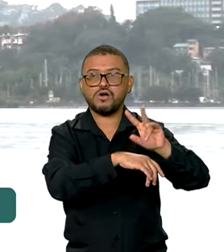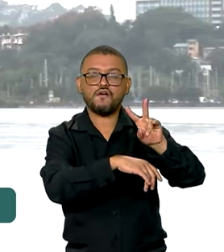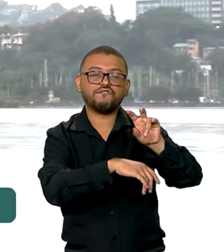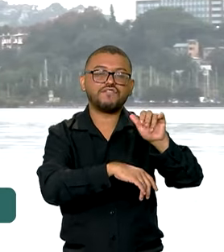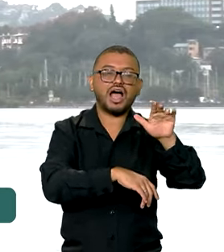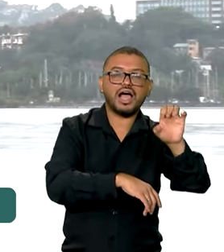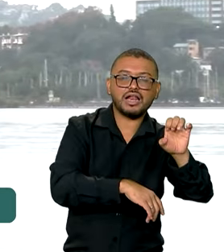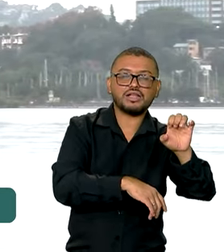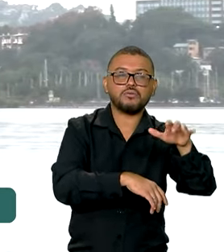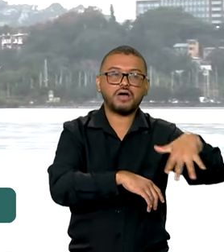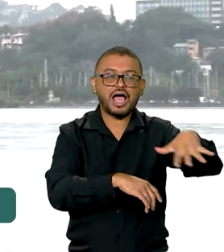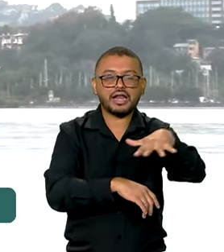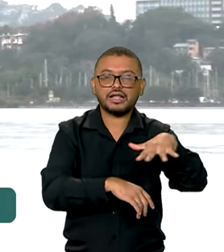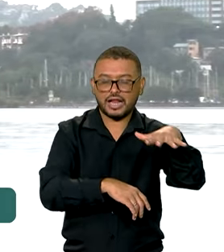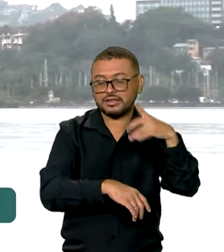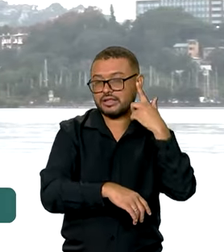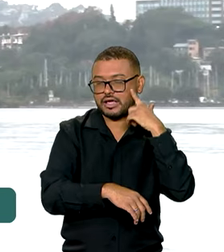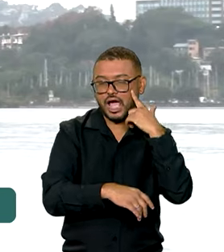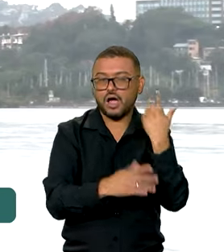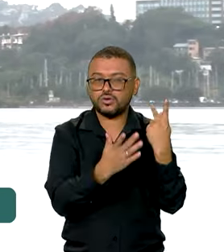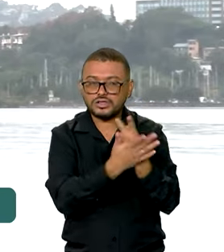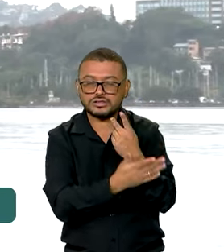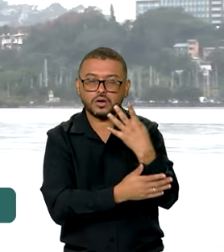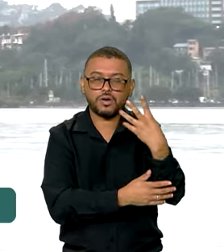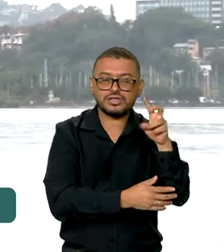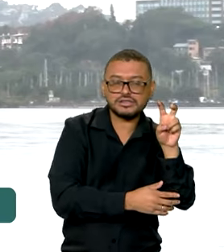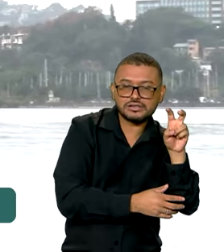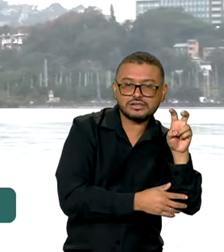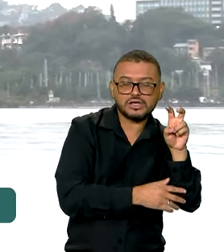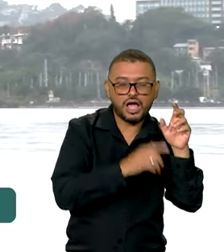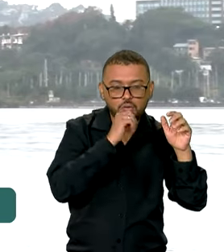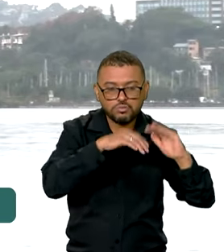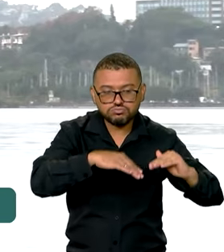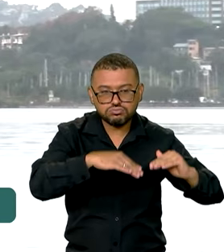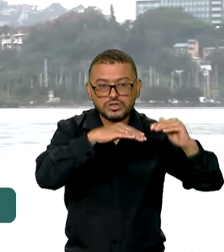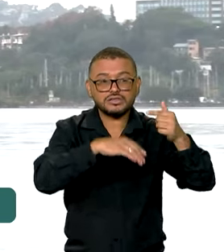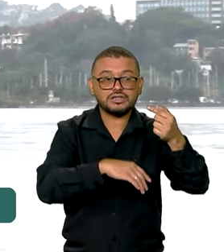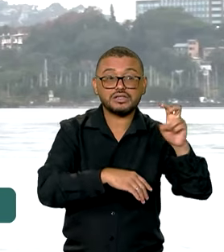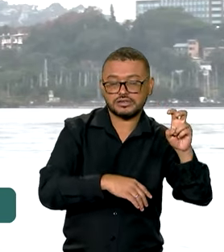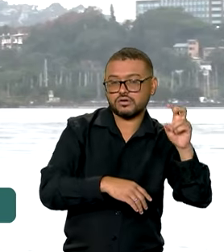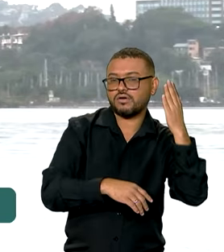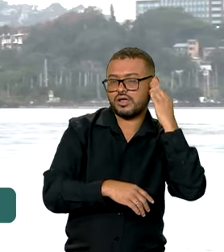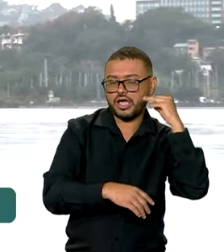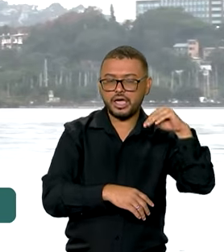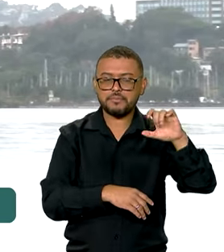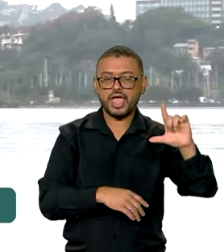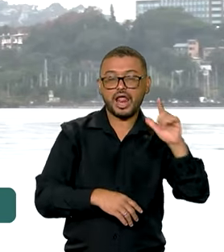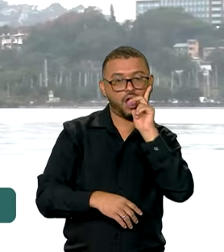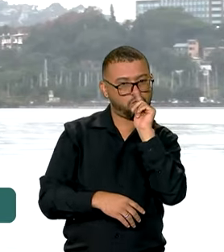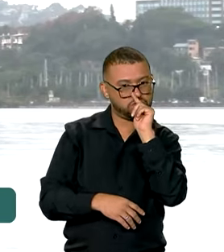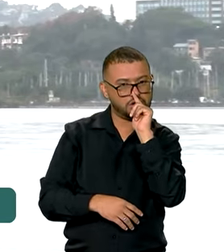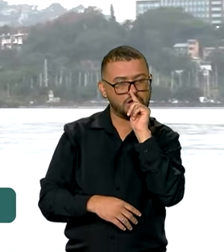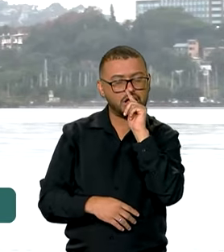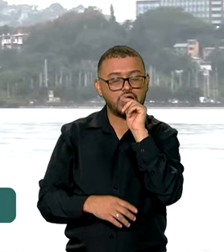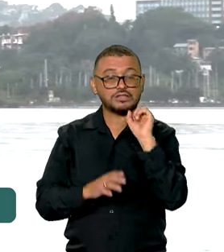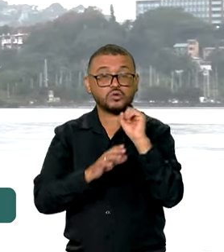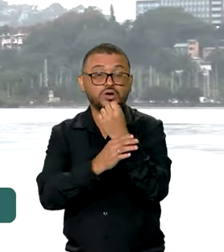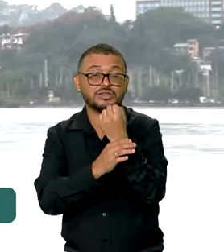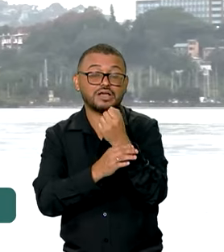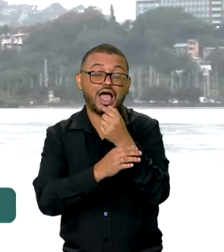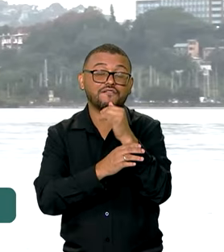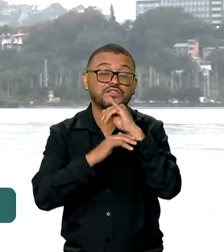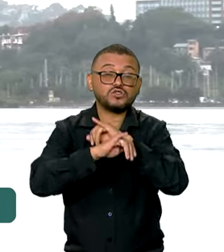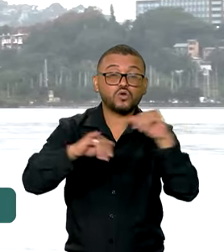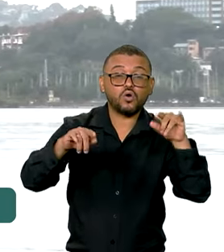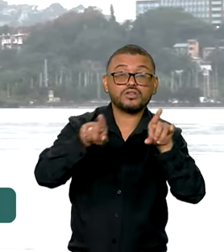e Serra, os volumes podem variar entre 45 e 75 milímetros. E a Defesa Civil também